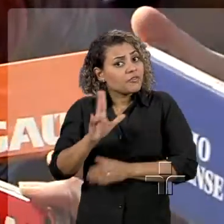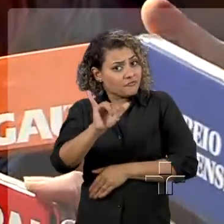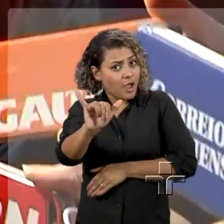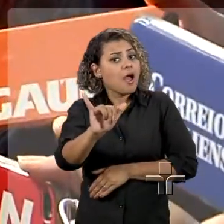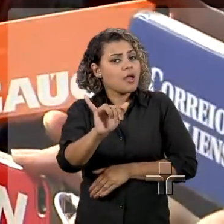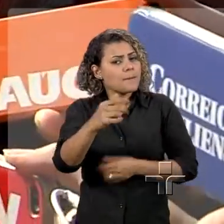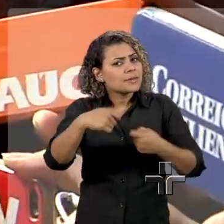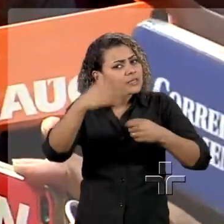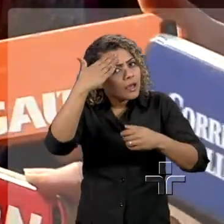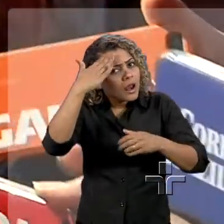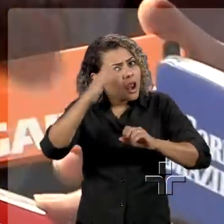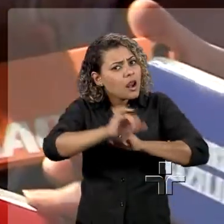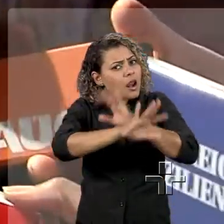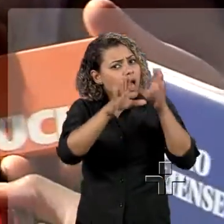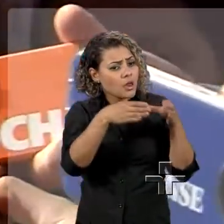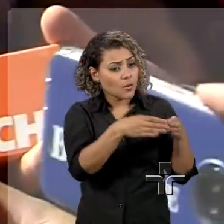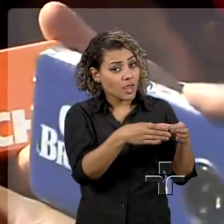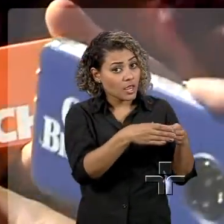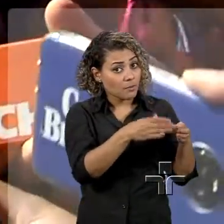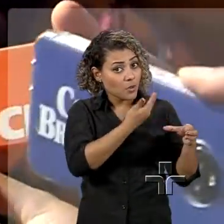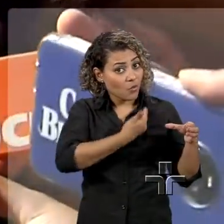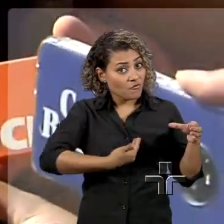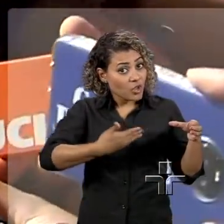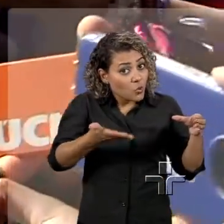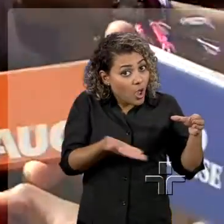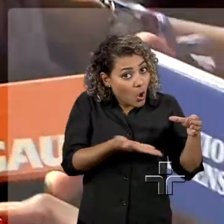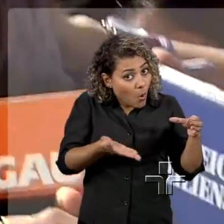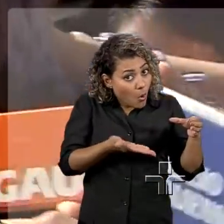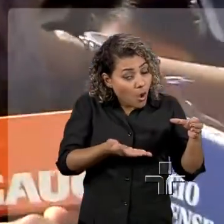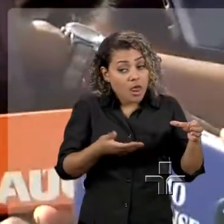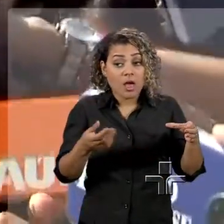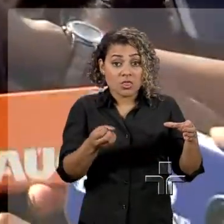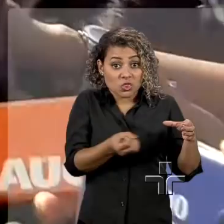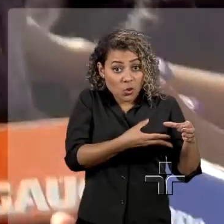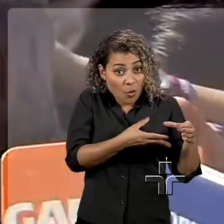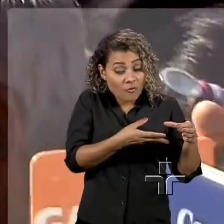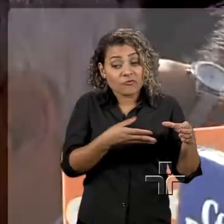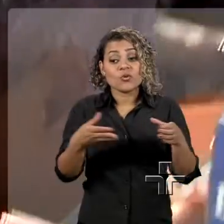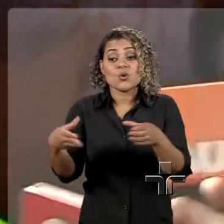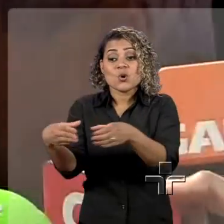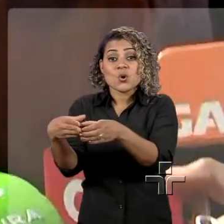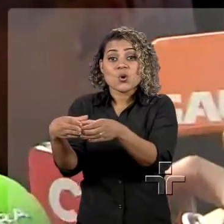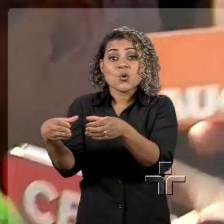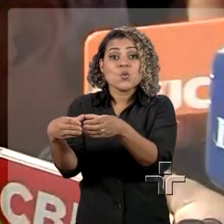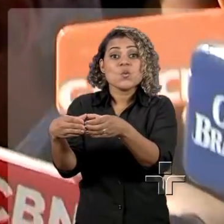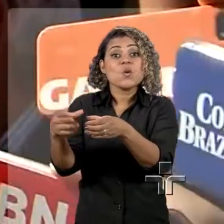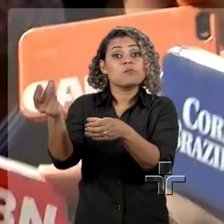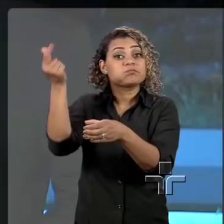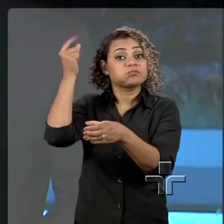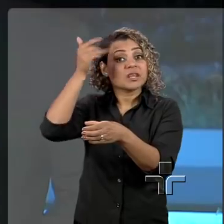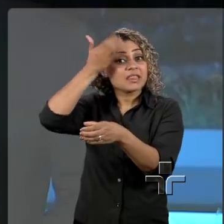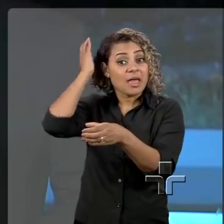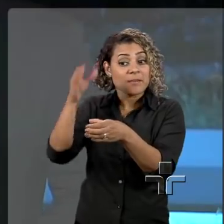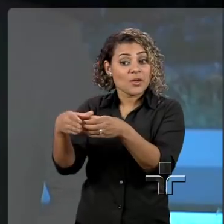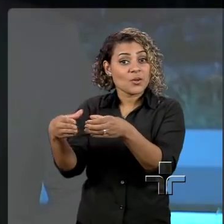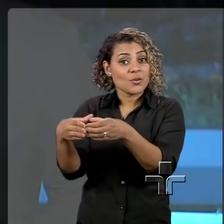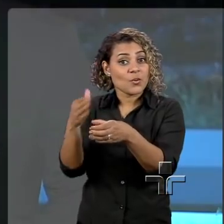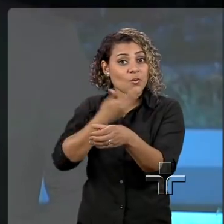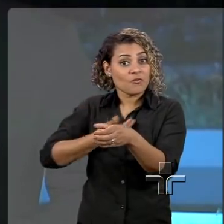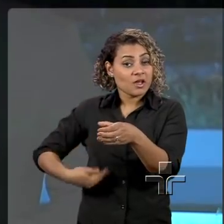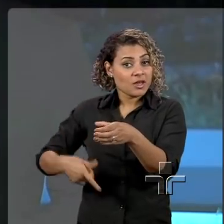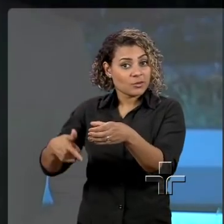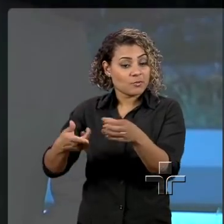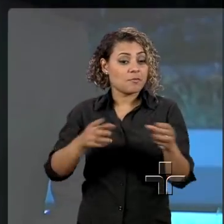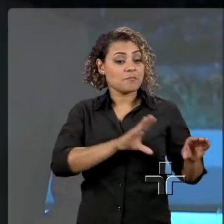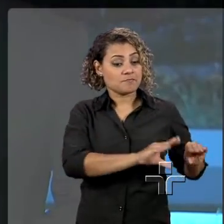entendimento entre as duas equipes, a do governo que está saindo e do governo que está entrando, mas eu acho que vai correr tudo muito bem. Enquanto a equipe